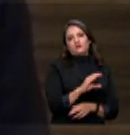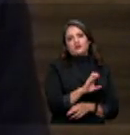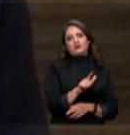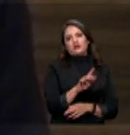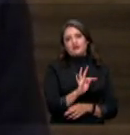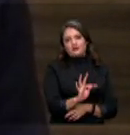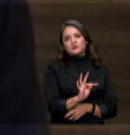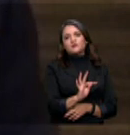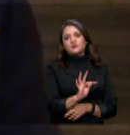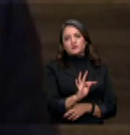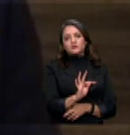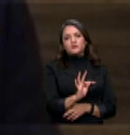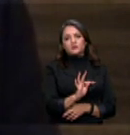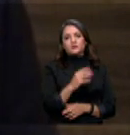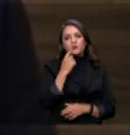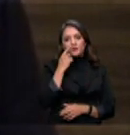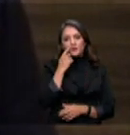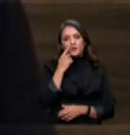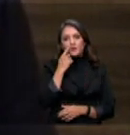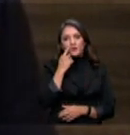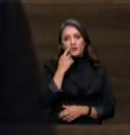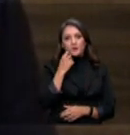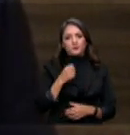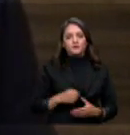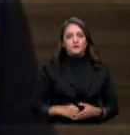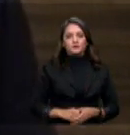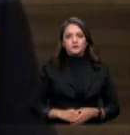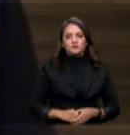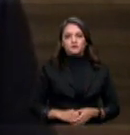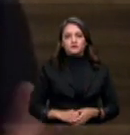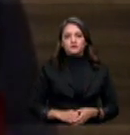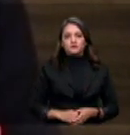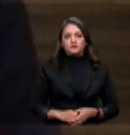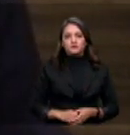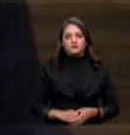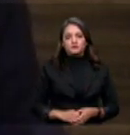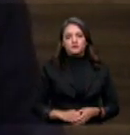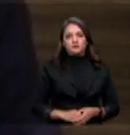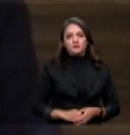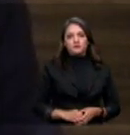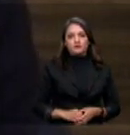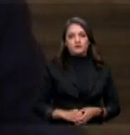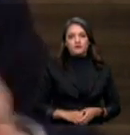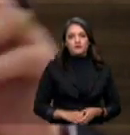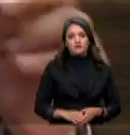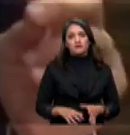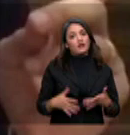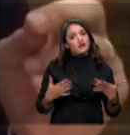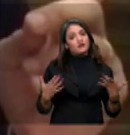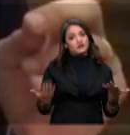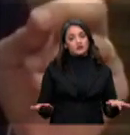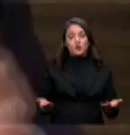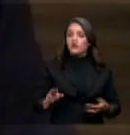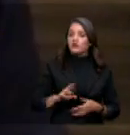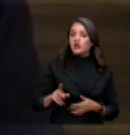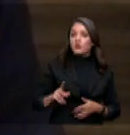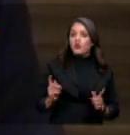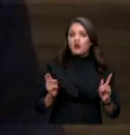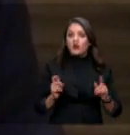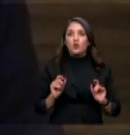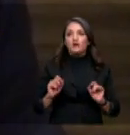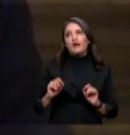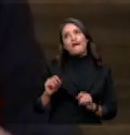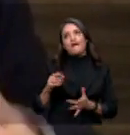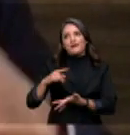trabalho em horas extras por mecanismo idôneo, de modo que não é uma hipótese de prevalecer o negociado sobre